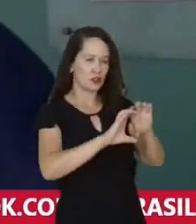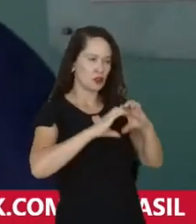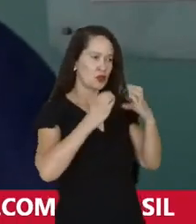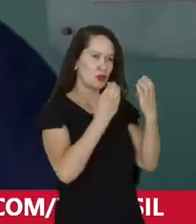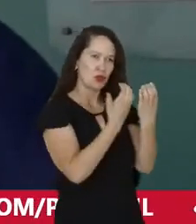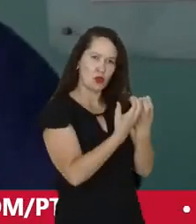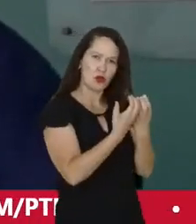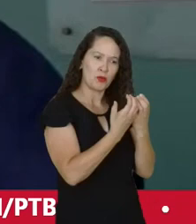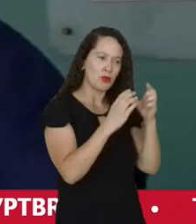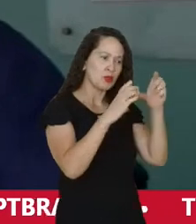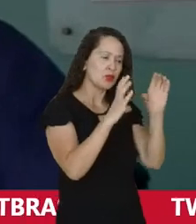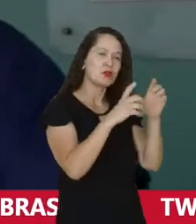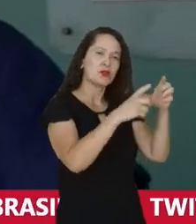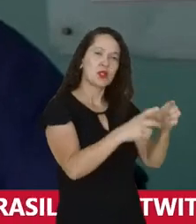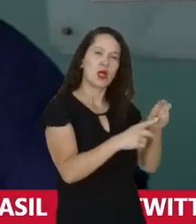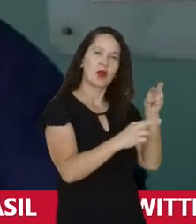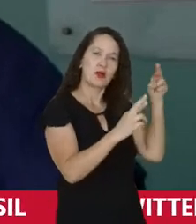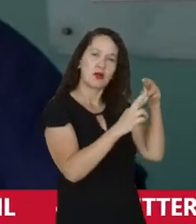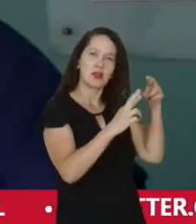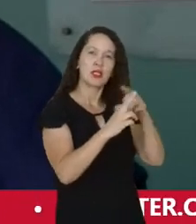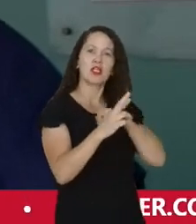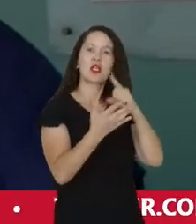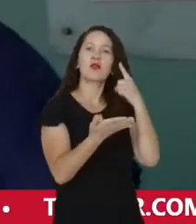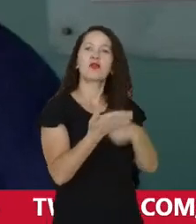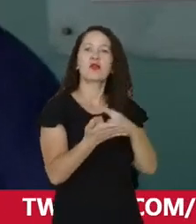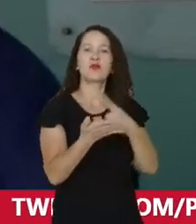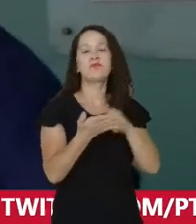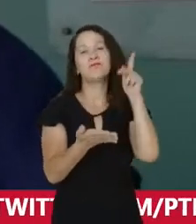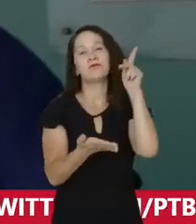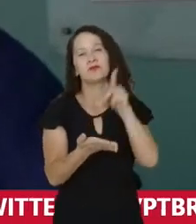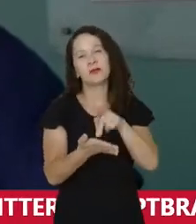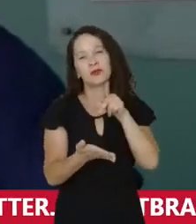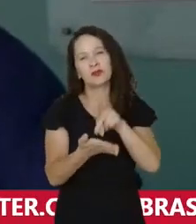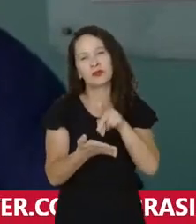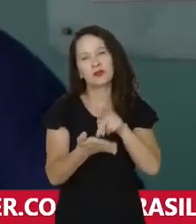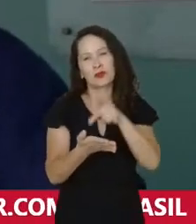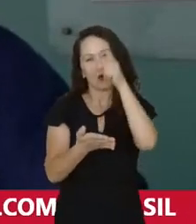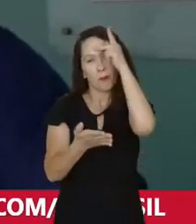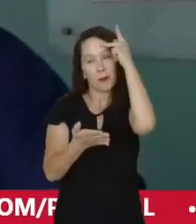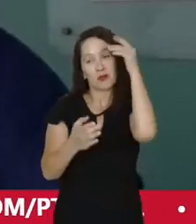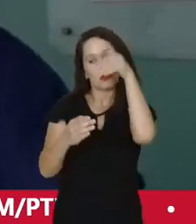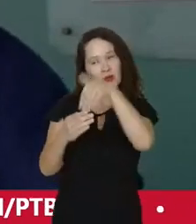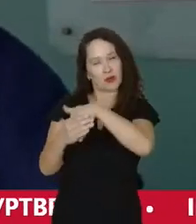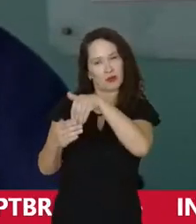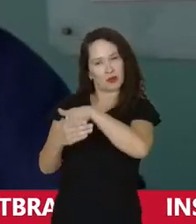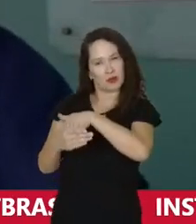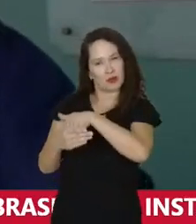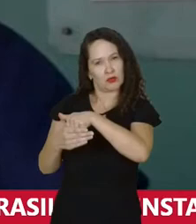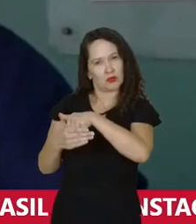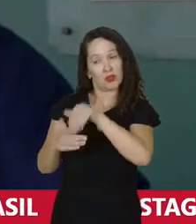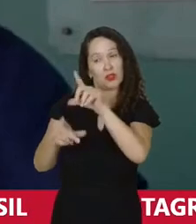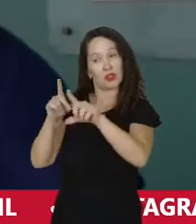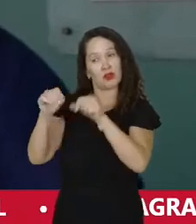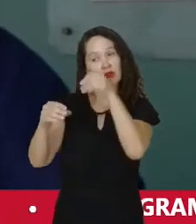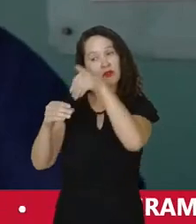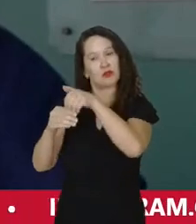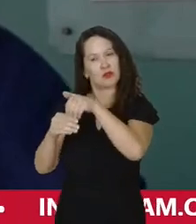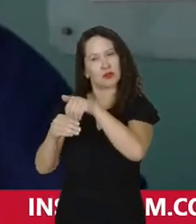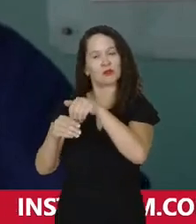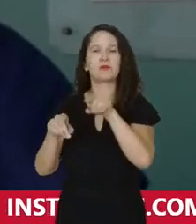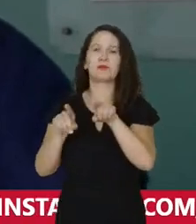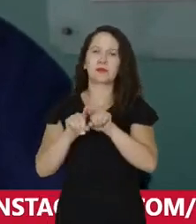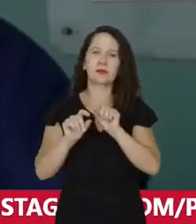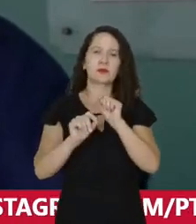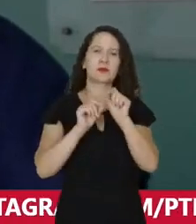estão nos espaços de representação têm que ter um compromisso real com quem elegeu e com quem colocou ali. Isso também